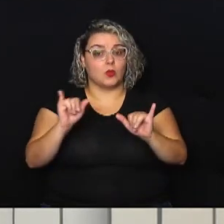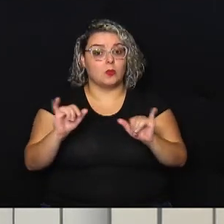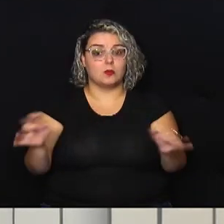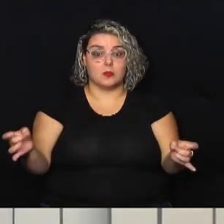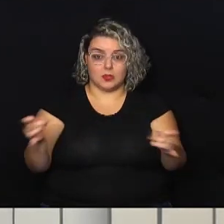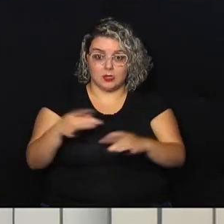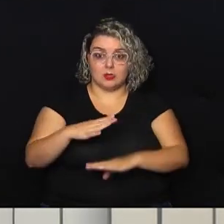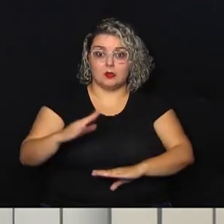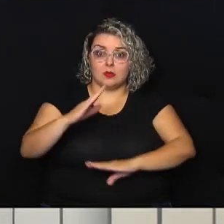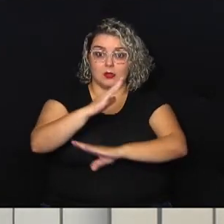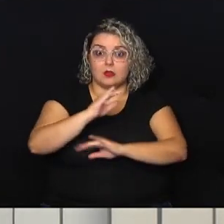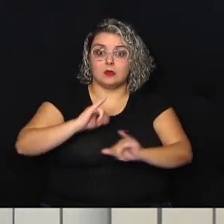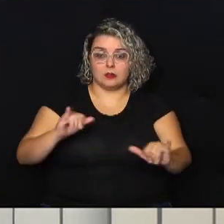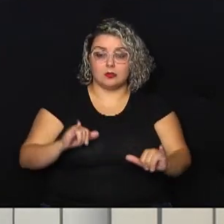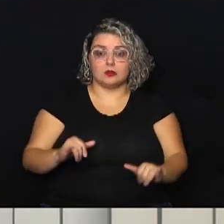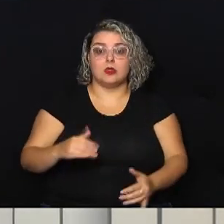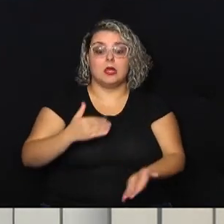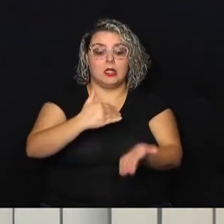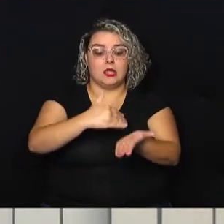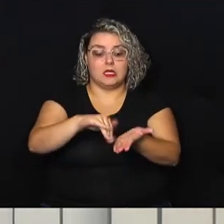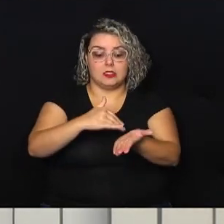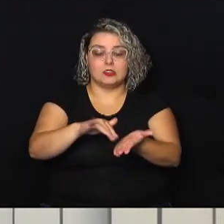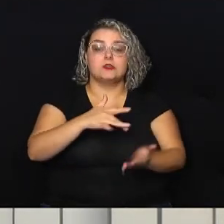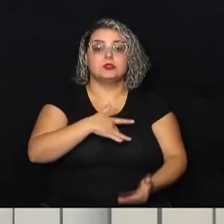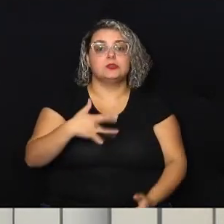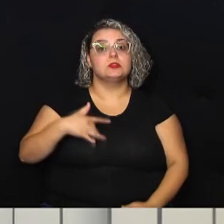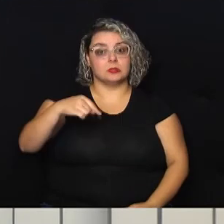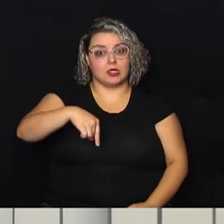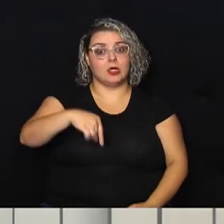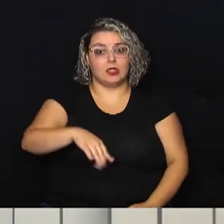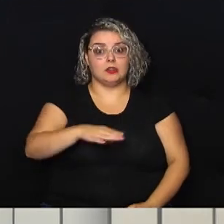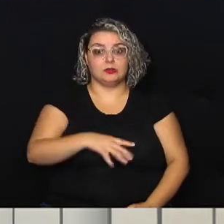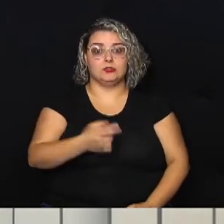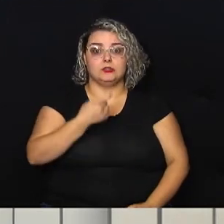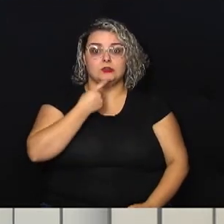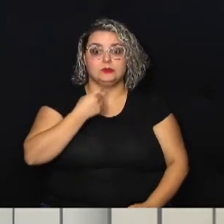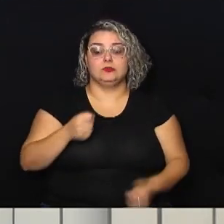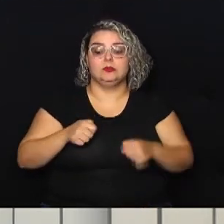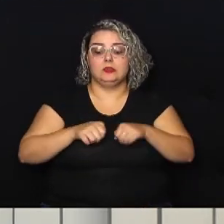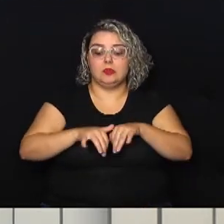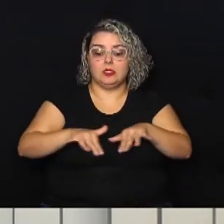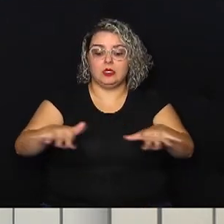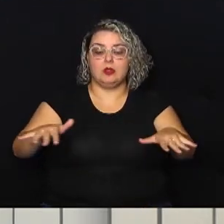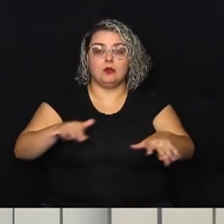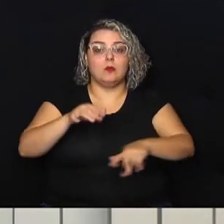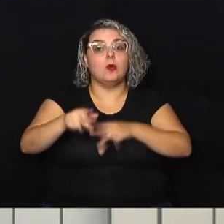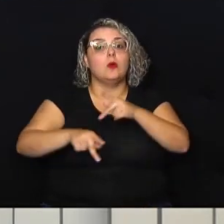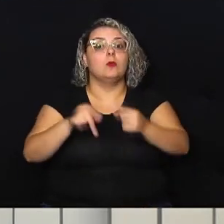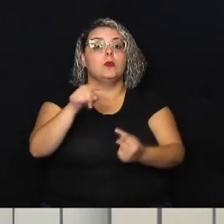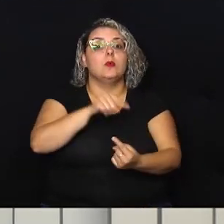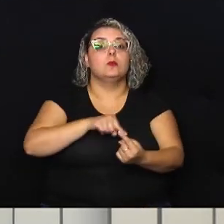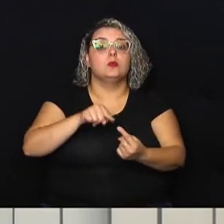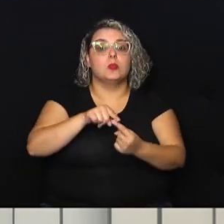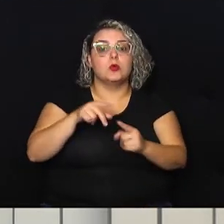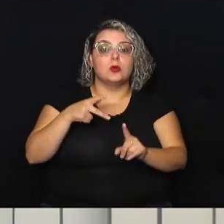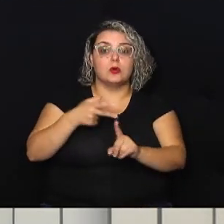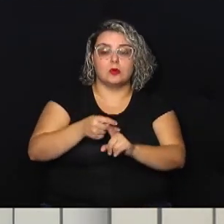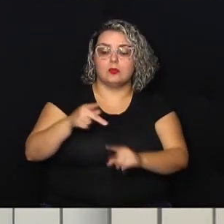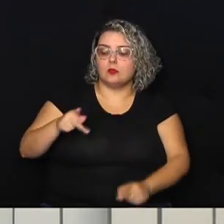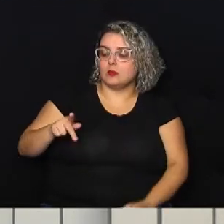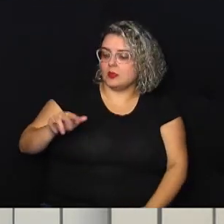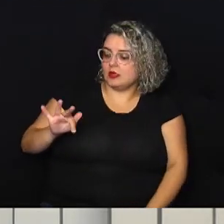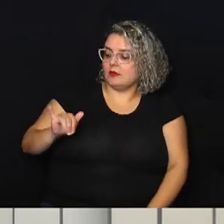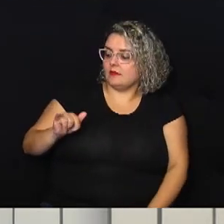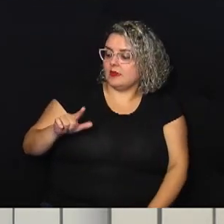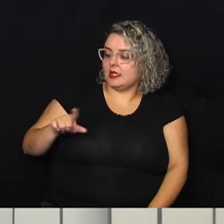nosso telejornal: a Secretaria de Saúde aqui de Campinas ampliou o público-alvo da vacina Pfizer